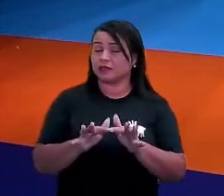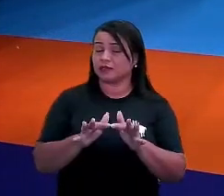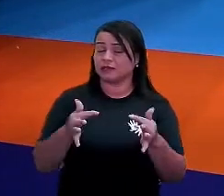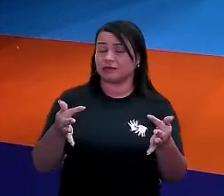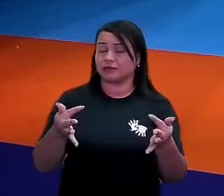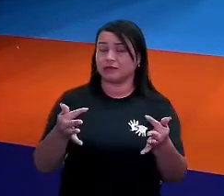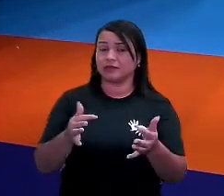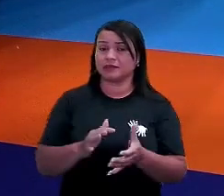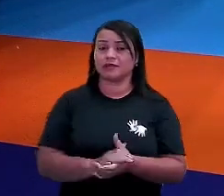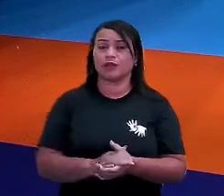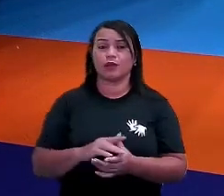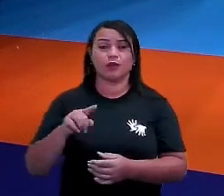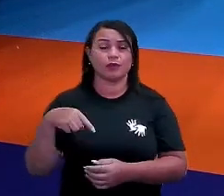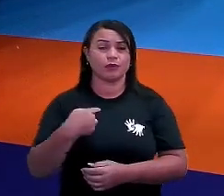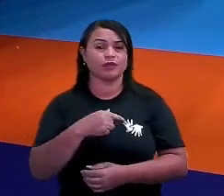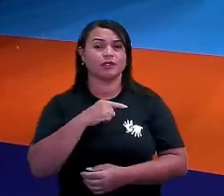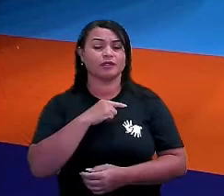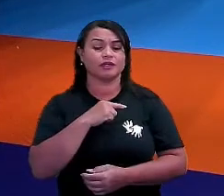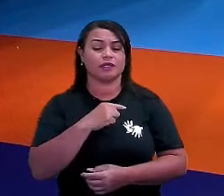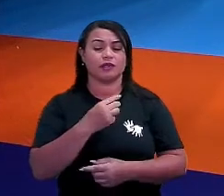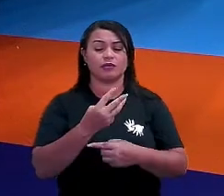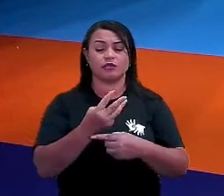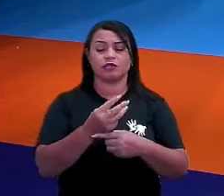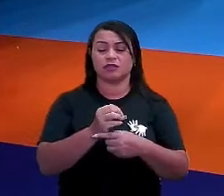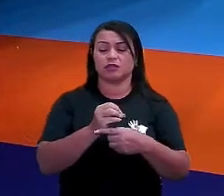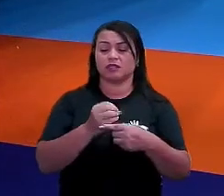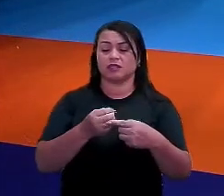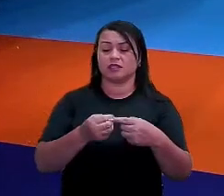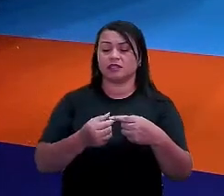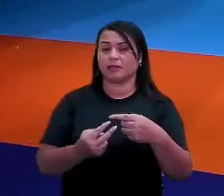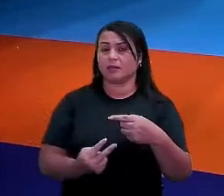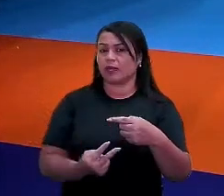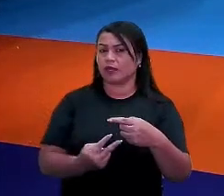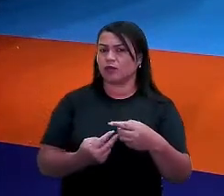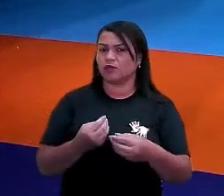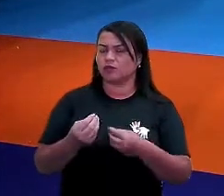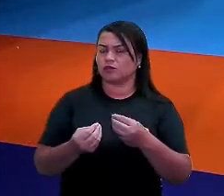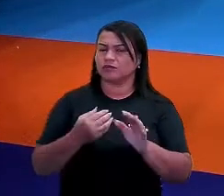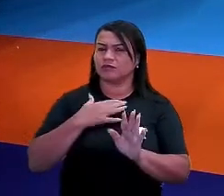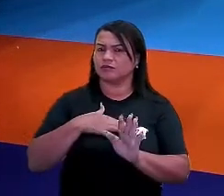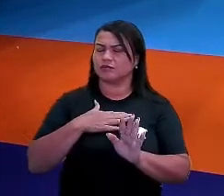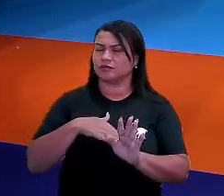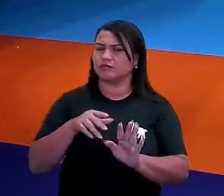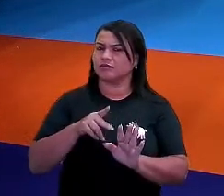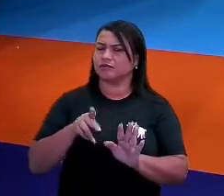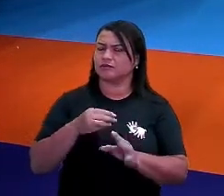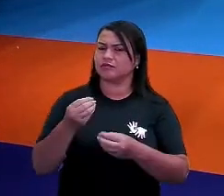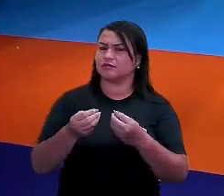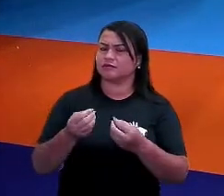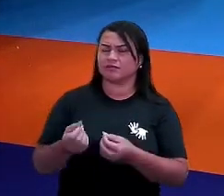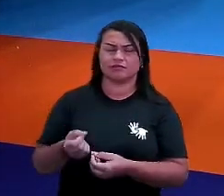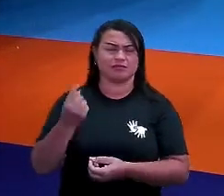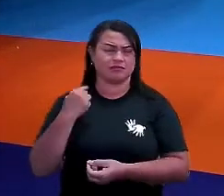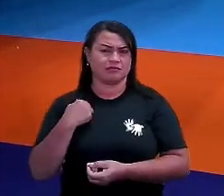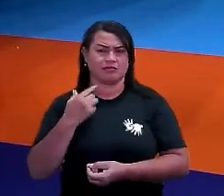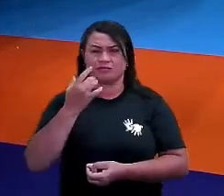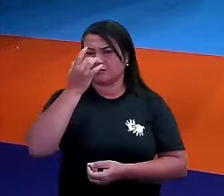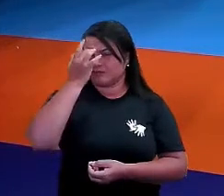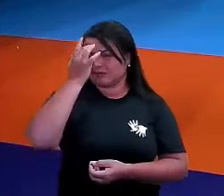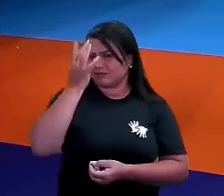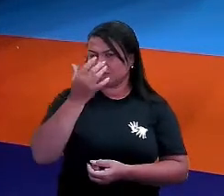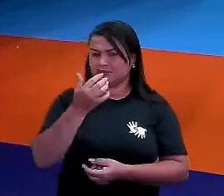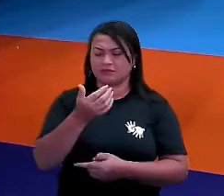bem simples, a gente tem aí a fração 30/2. Ah, professora, aqui ficou fácil, né? 30 dividido por 2 deu um